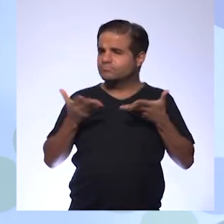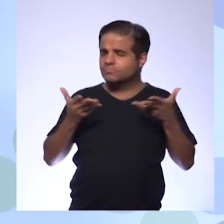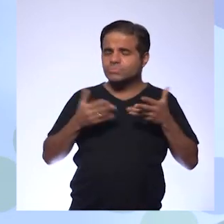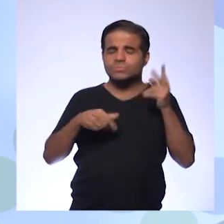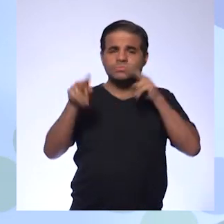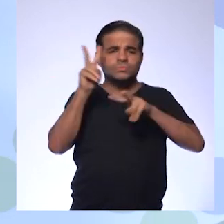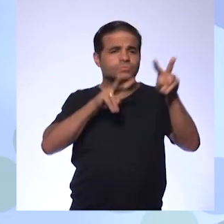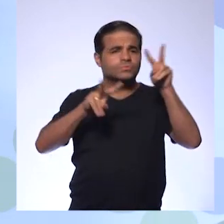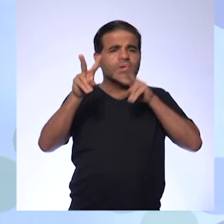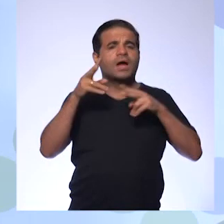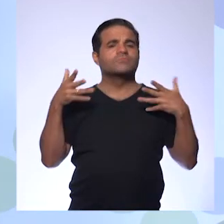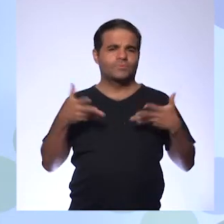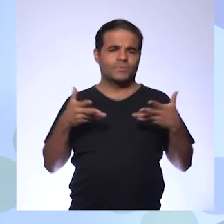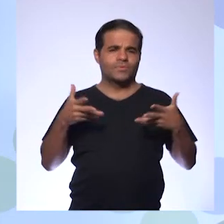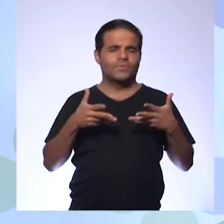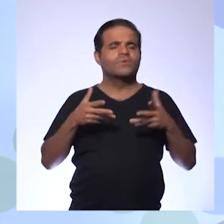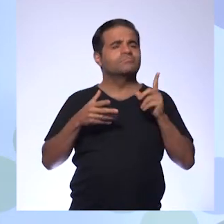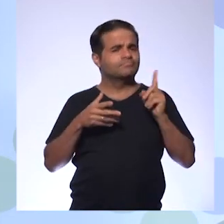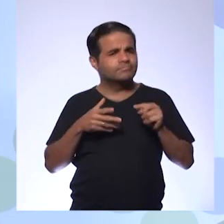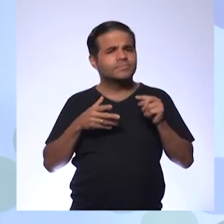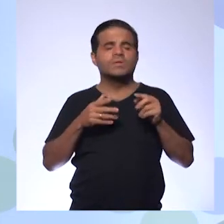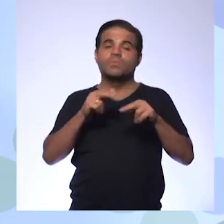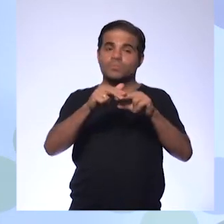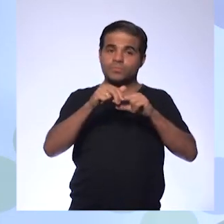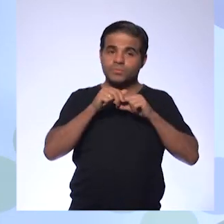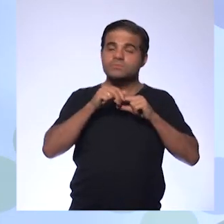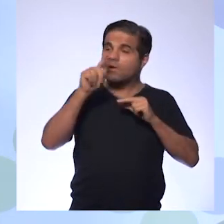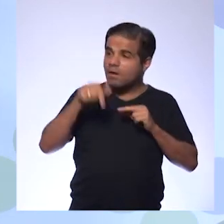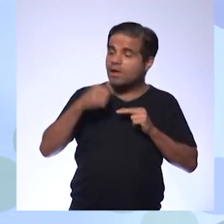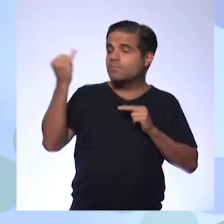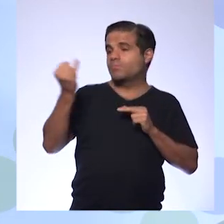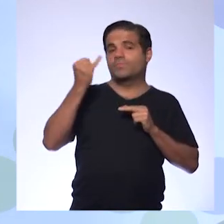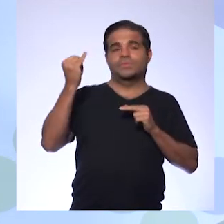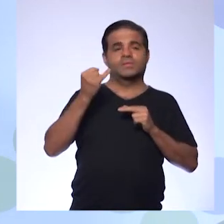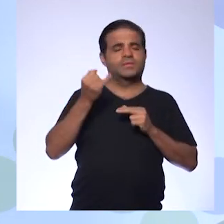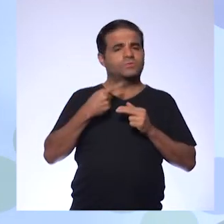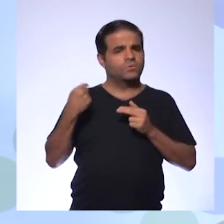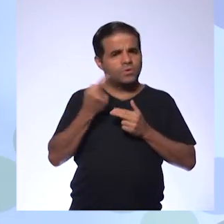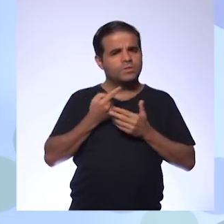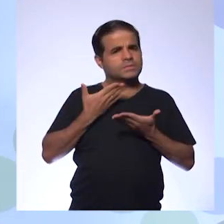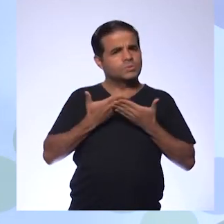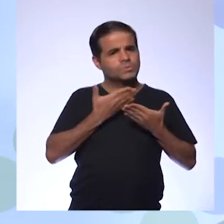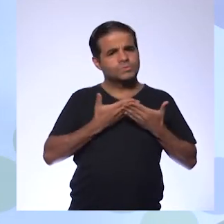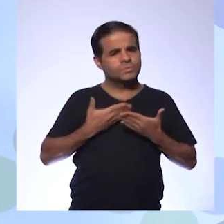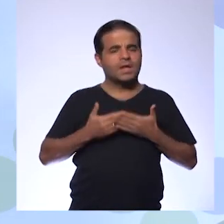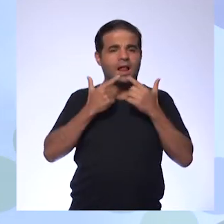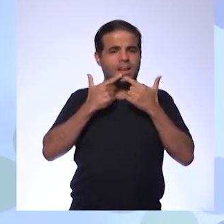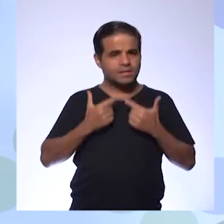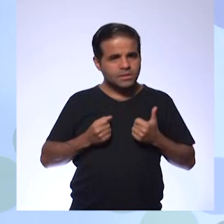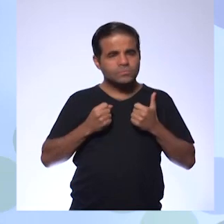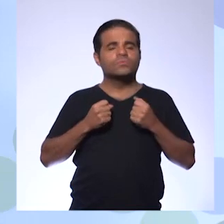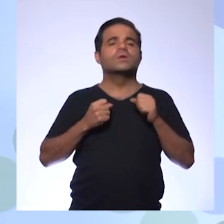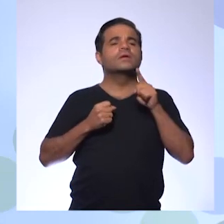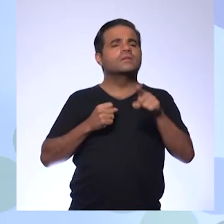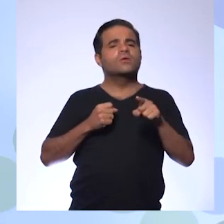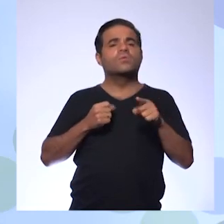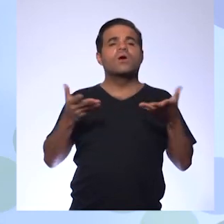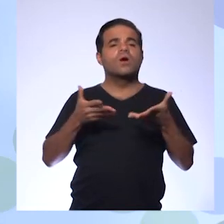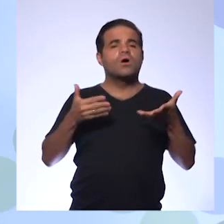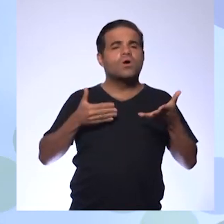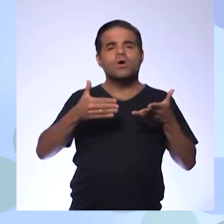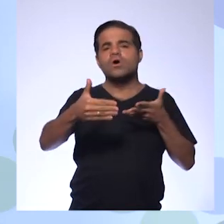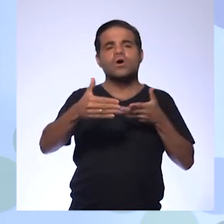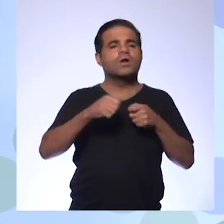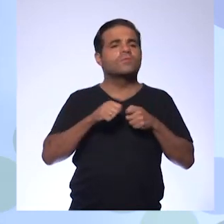os olhares de agora. Então, por isso que é importante a gente estar estudando literatura. Tá bom? Então, o que nós vamos